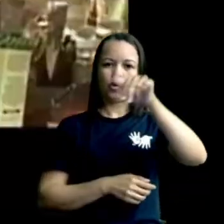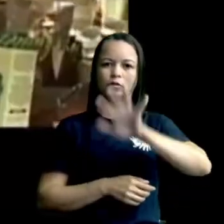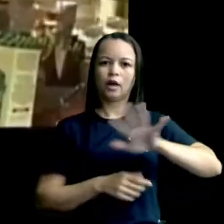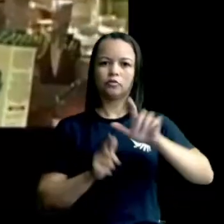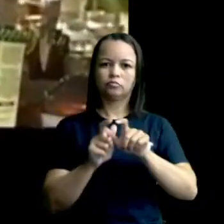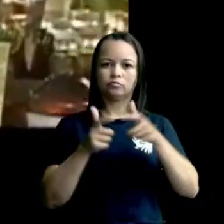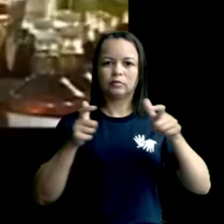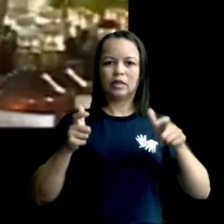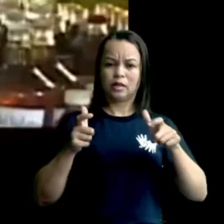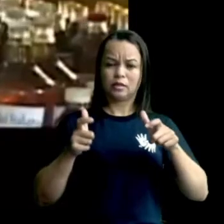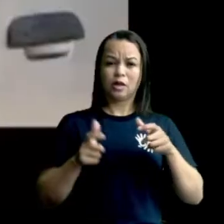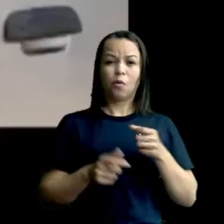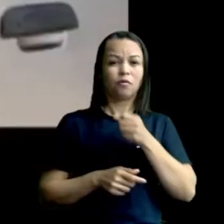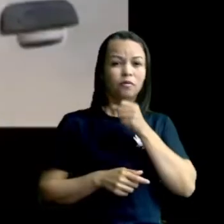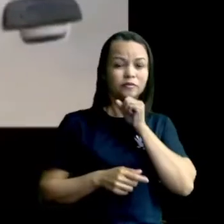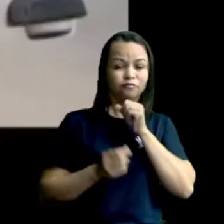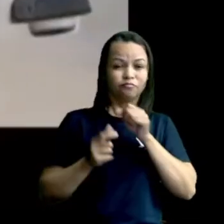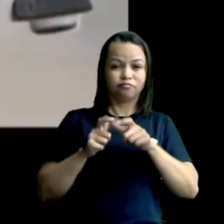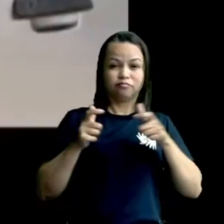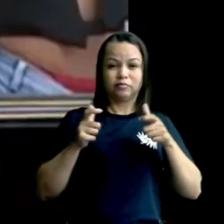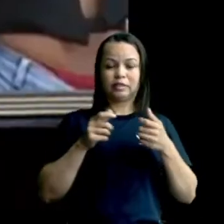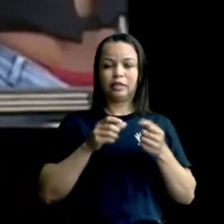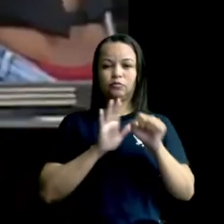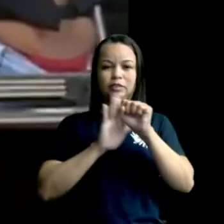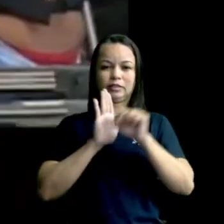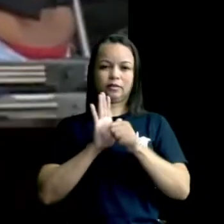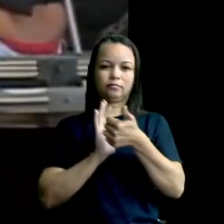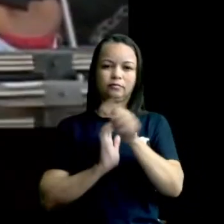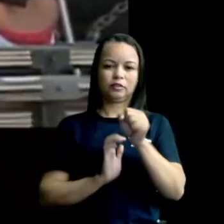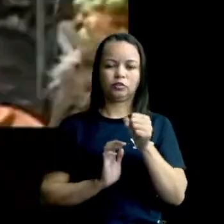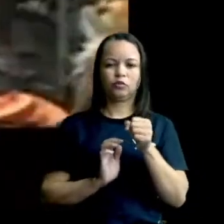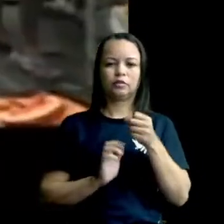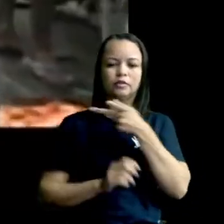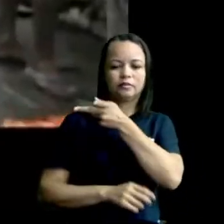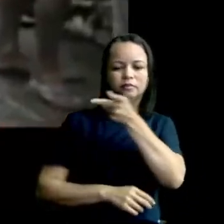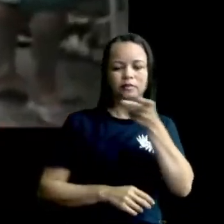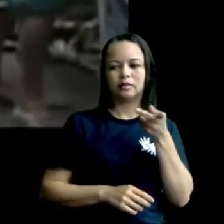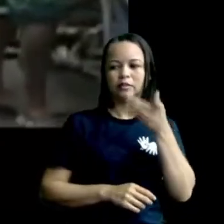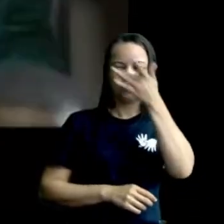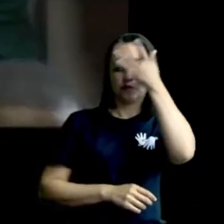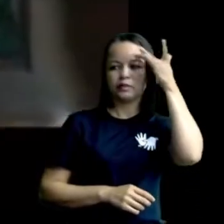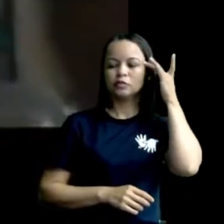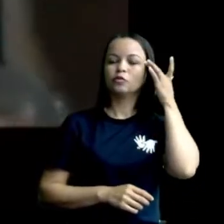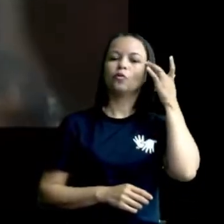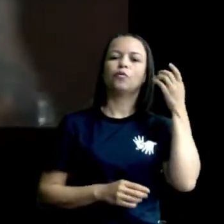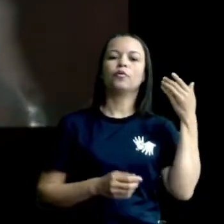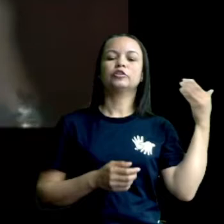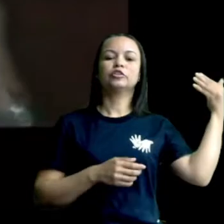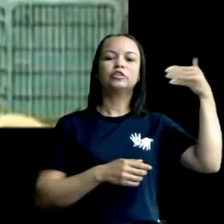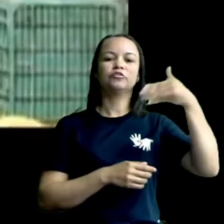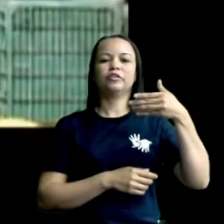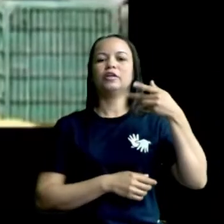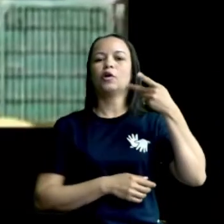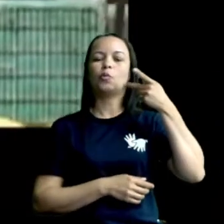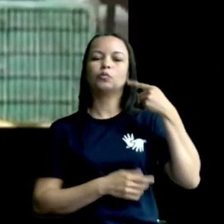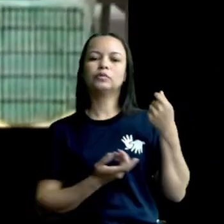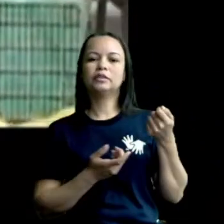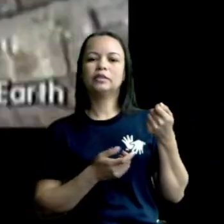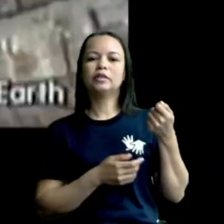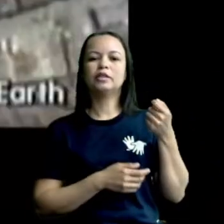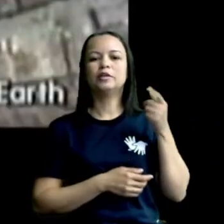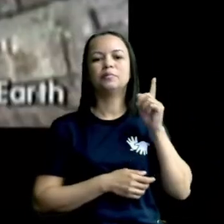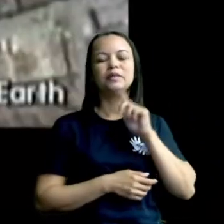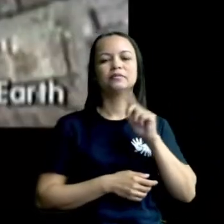tão antiga que lá no século XVIII recebia a visita de mascates vindos de Minas Gerais para comprar